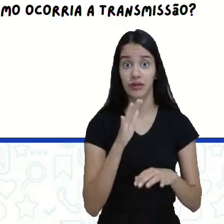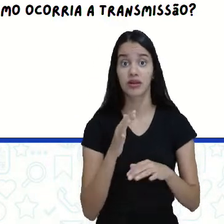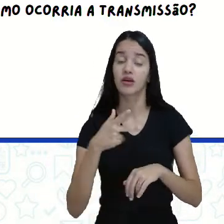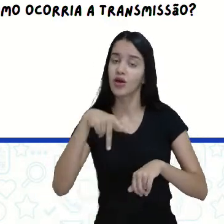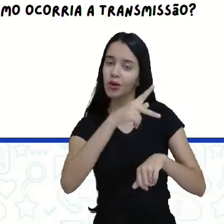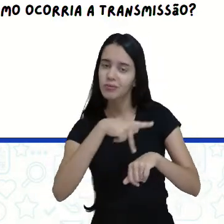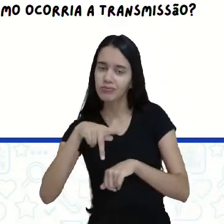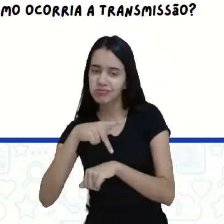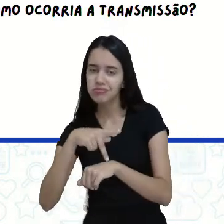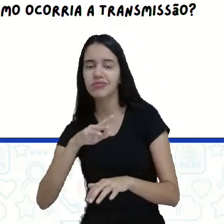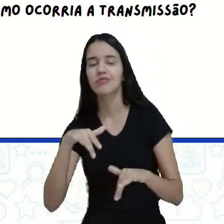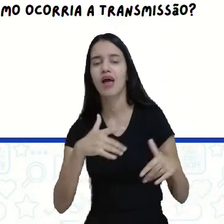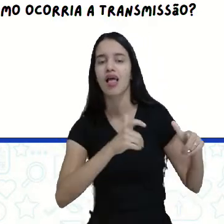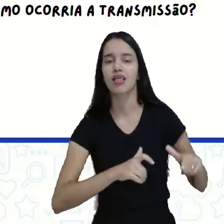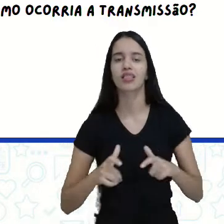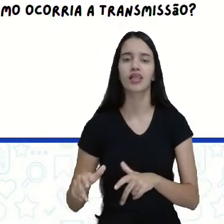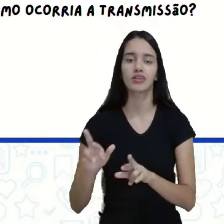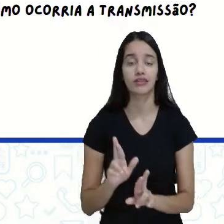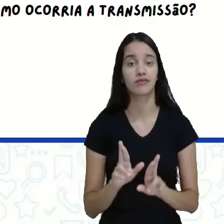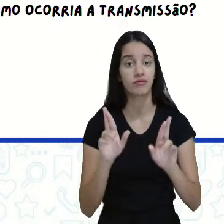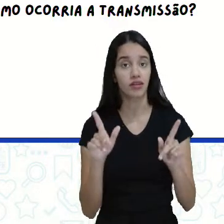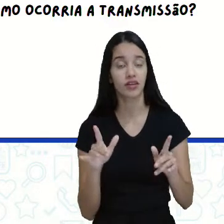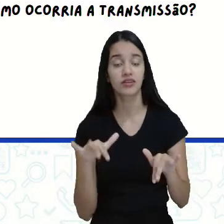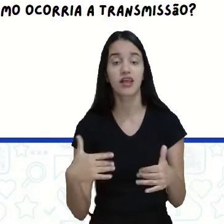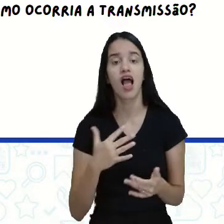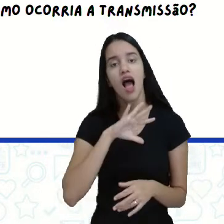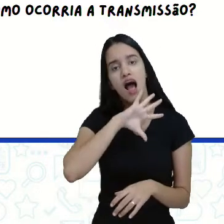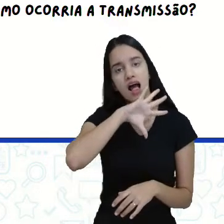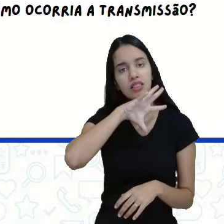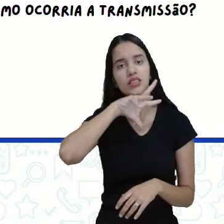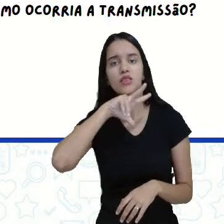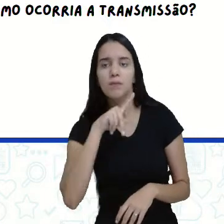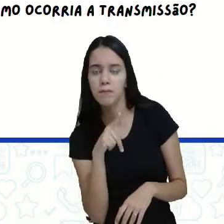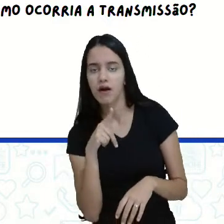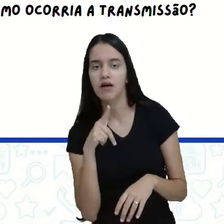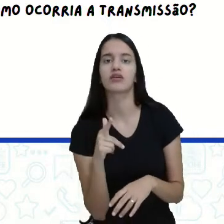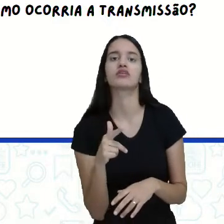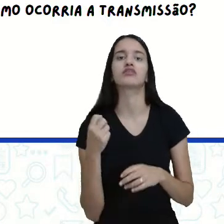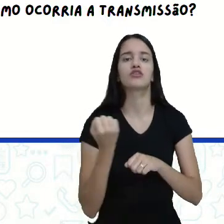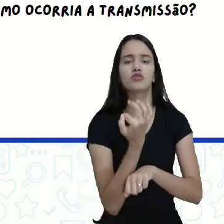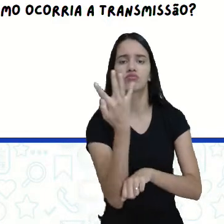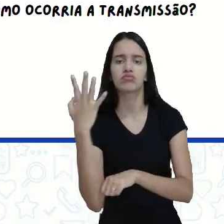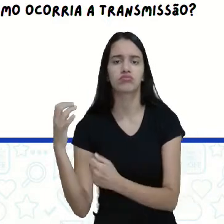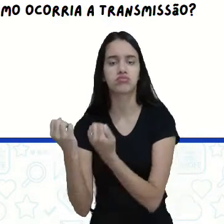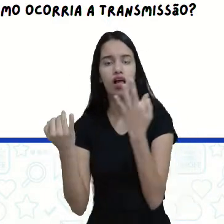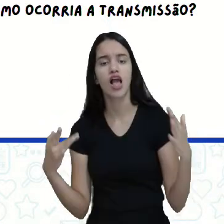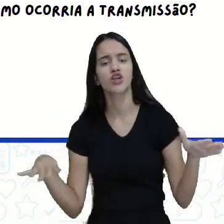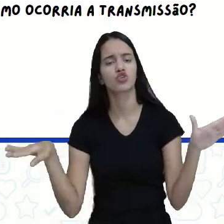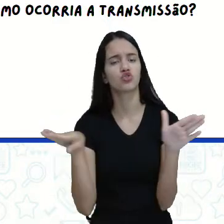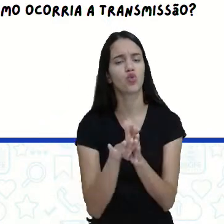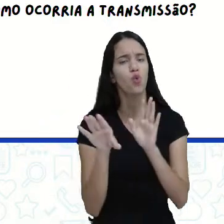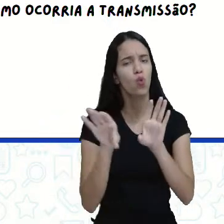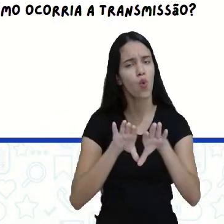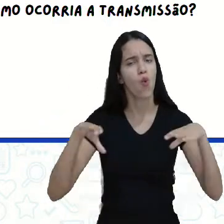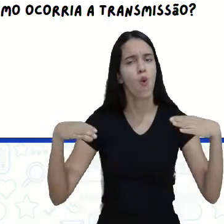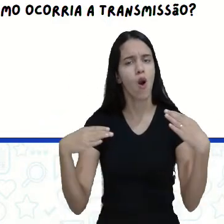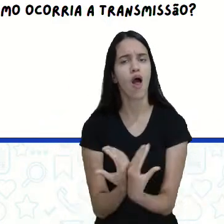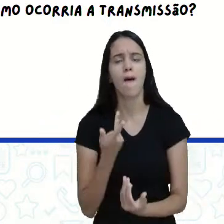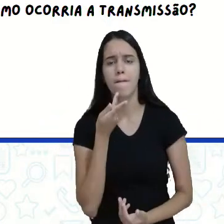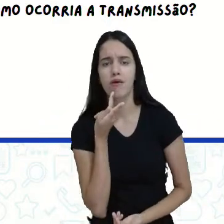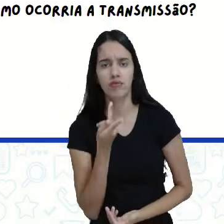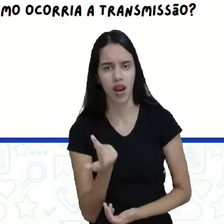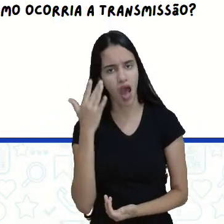de animais, vegetais e tudo mais, ele chegou, né, num congresso lá para anunciar a sua